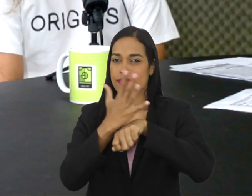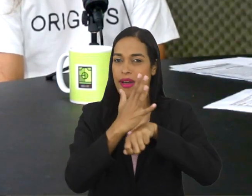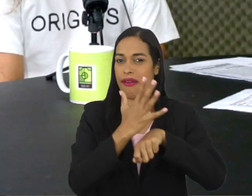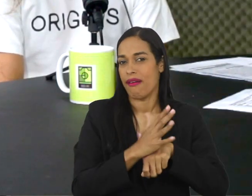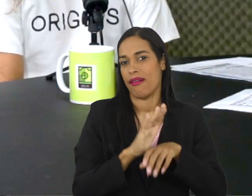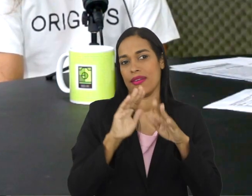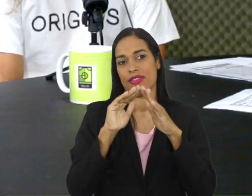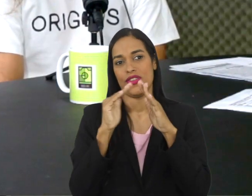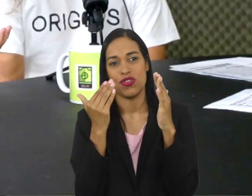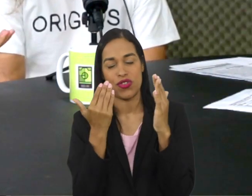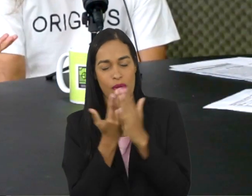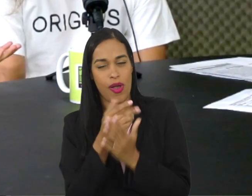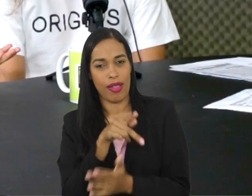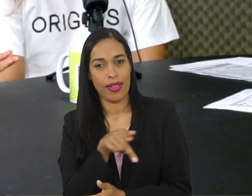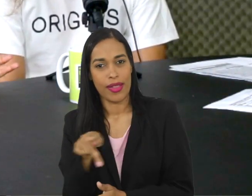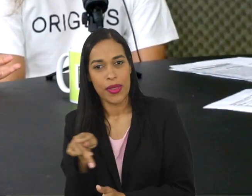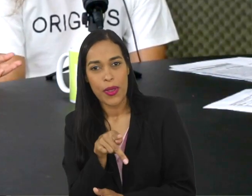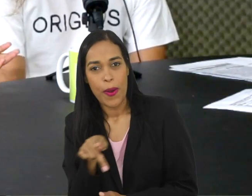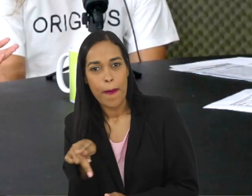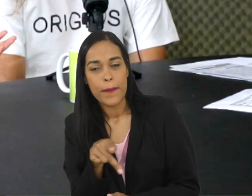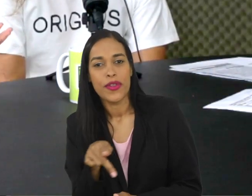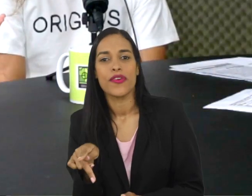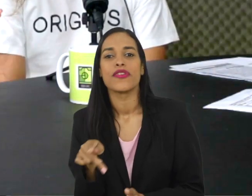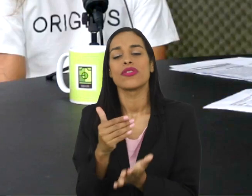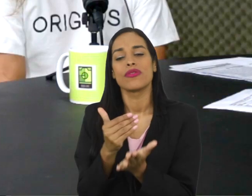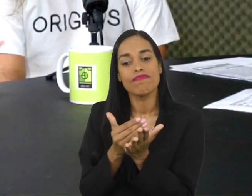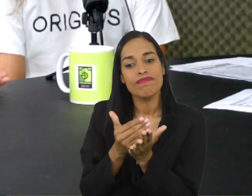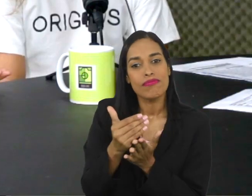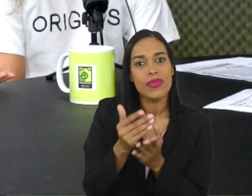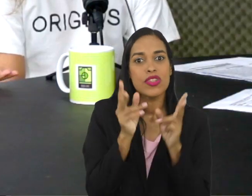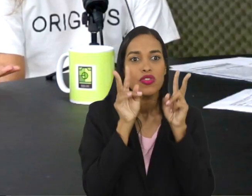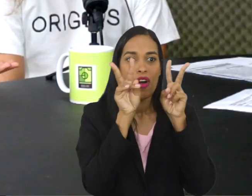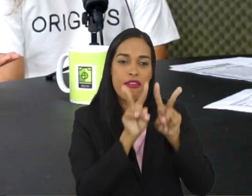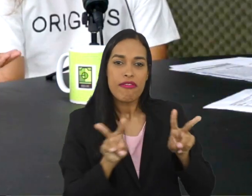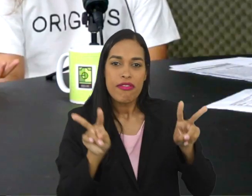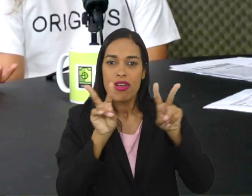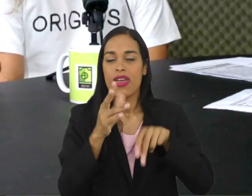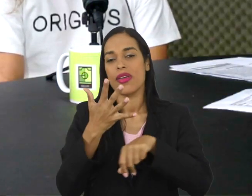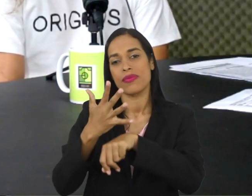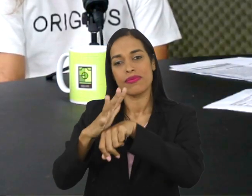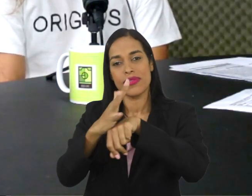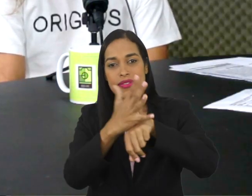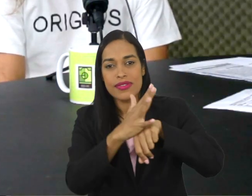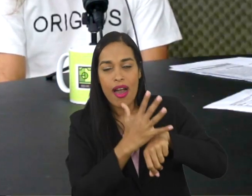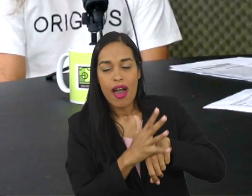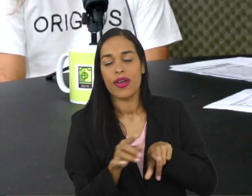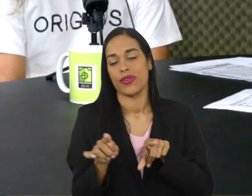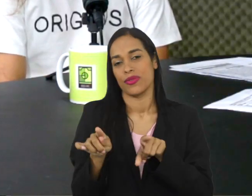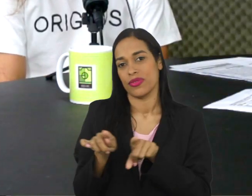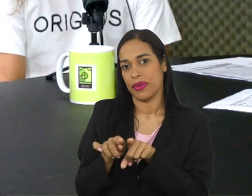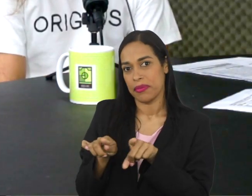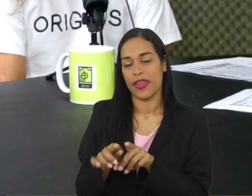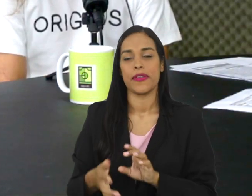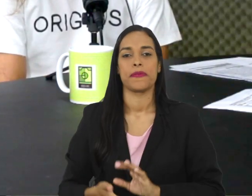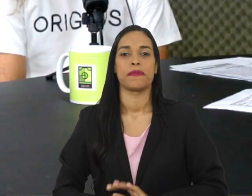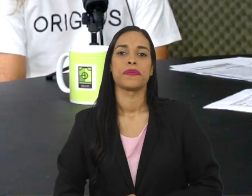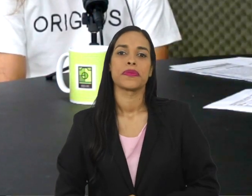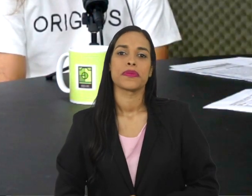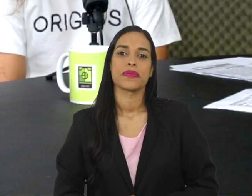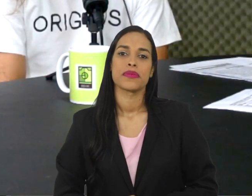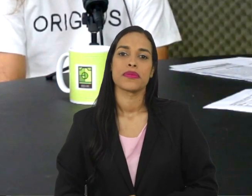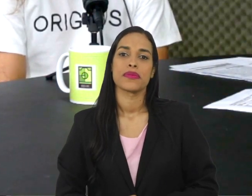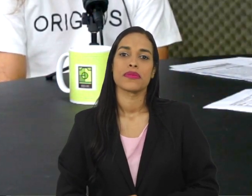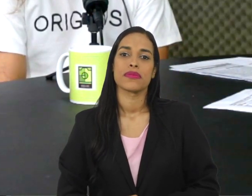na escola e o professor começou a ver os ensaios rolando